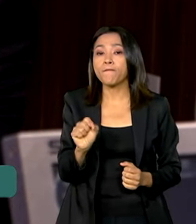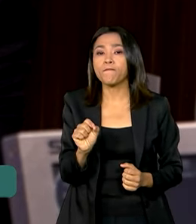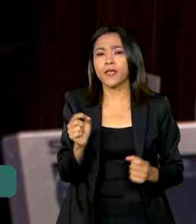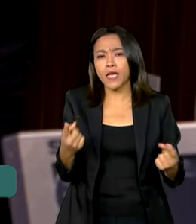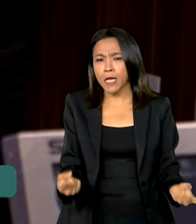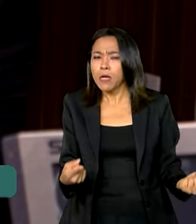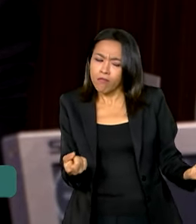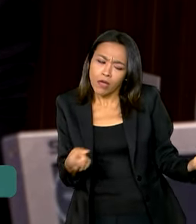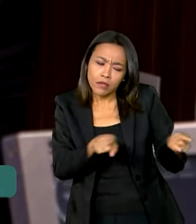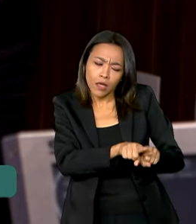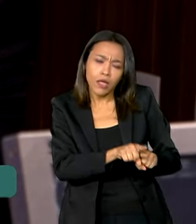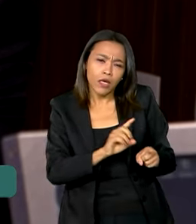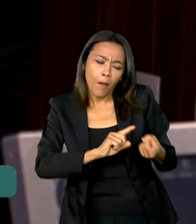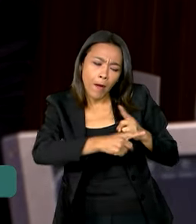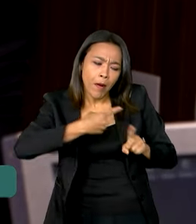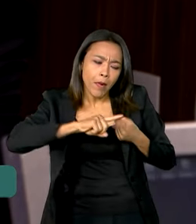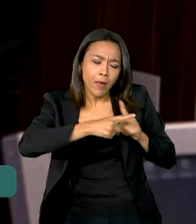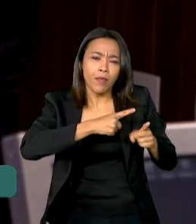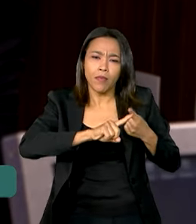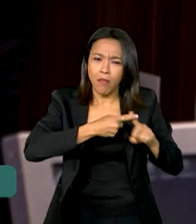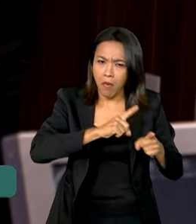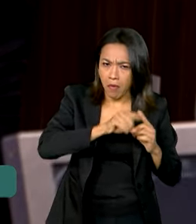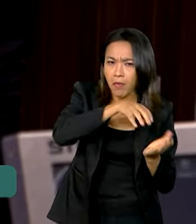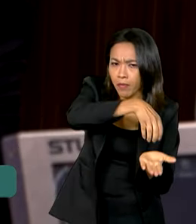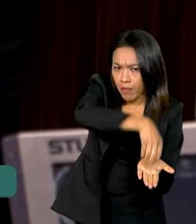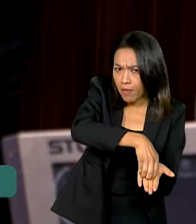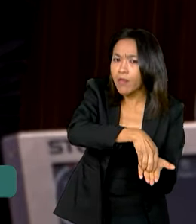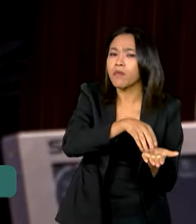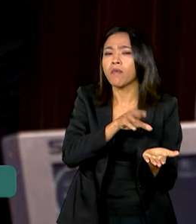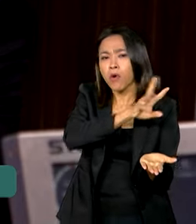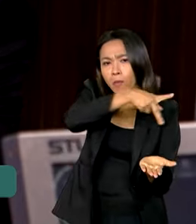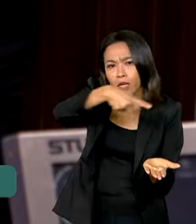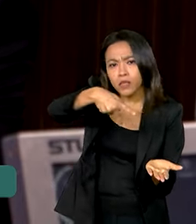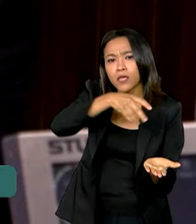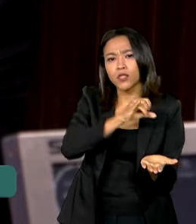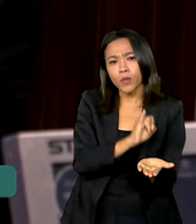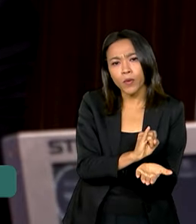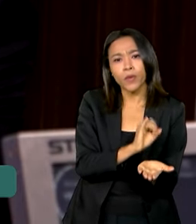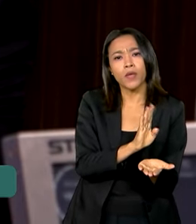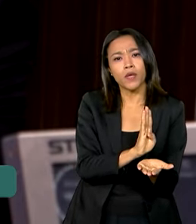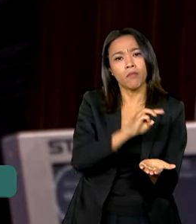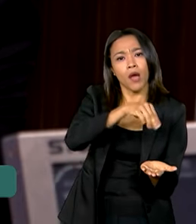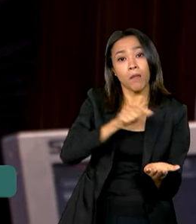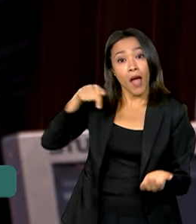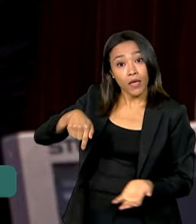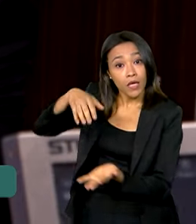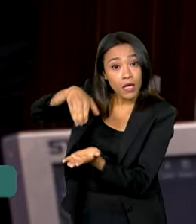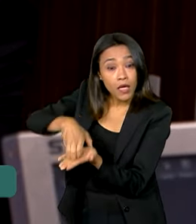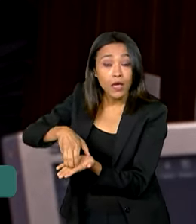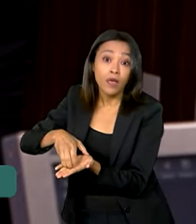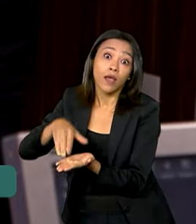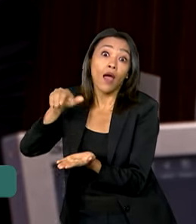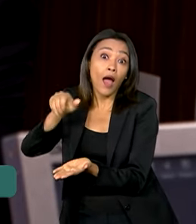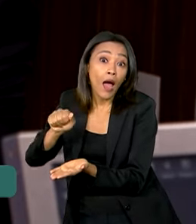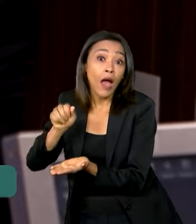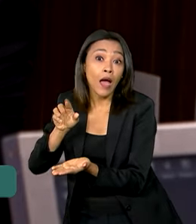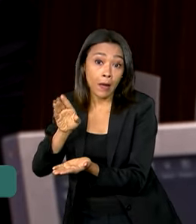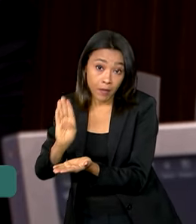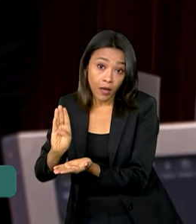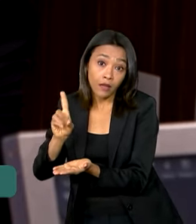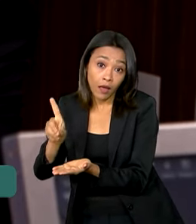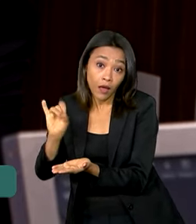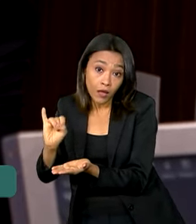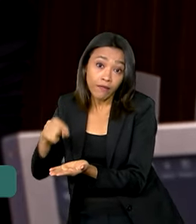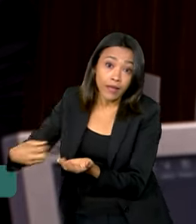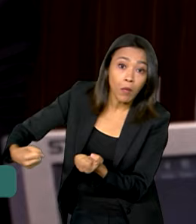o próprio Ibama Claro com presidente do Ibama Rodrigo Agostinho a Bdi na prática vai dar um apoio ao IBAMA para que a